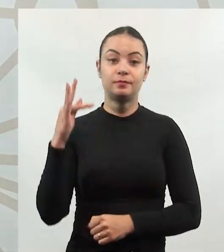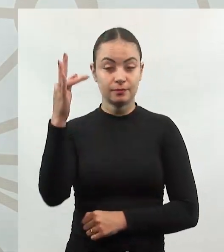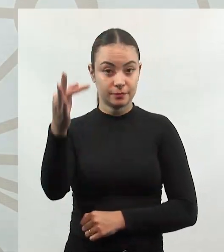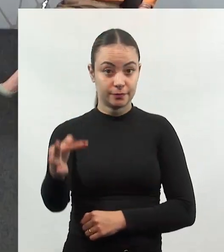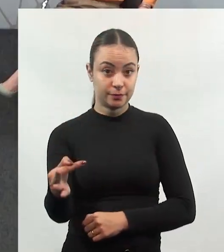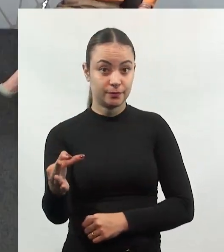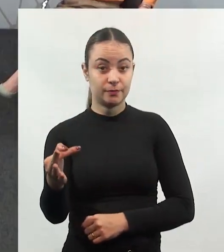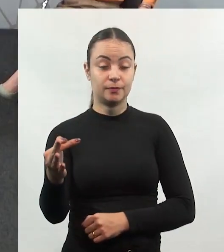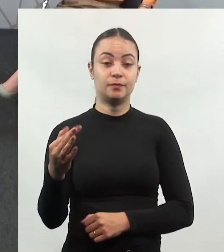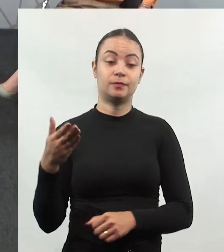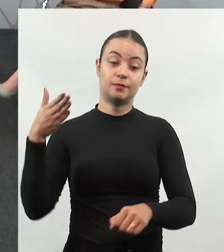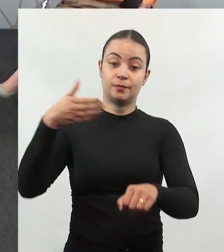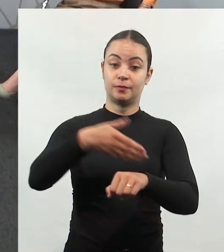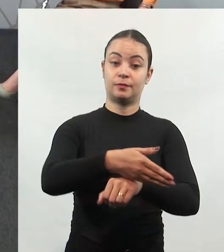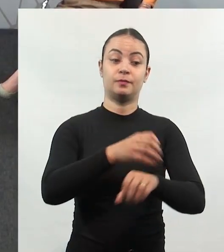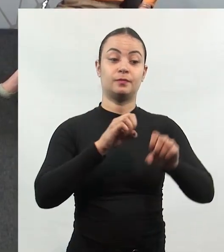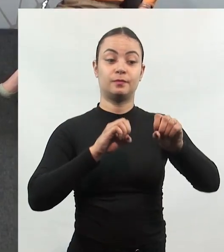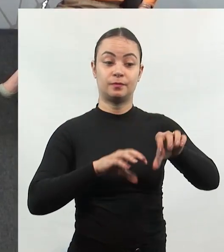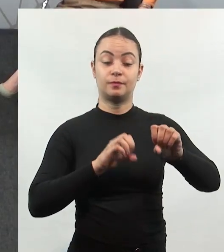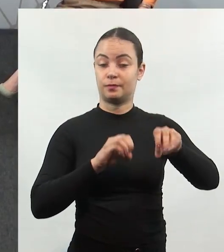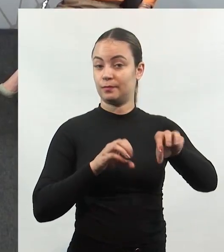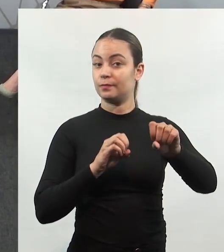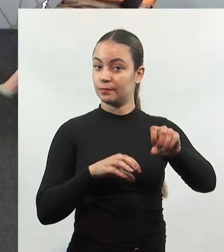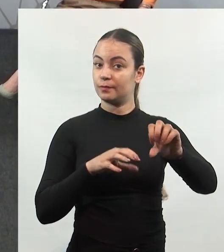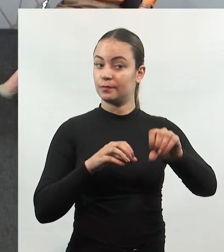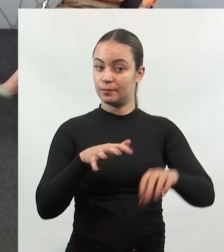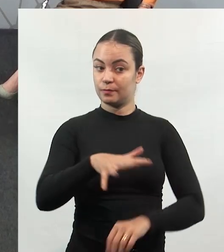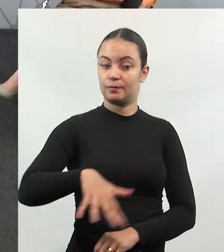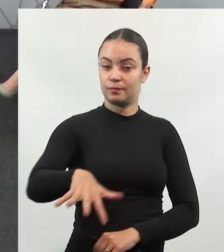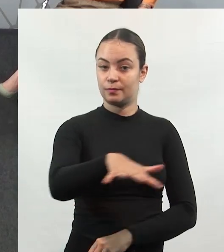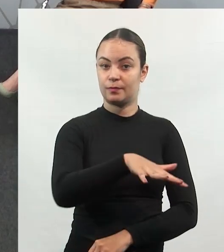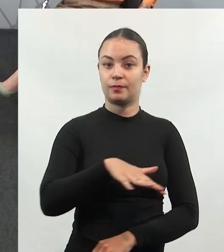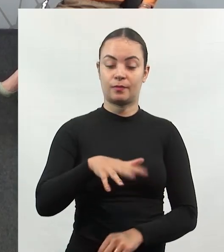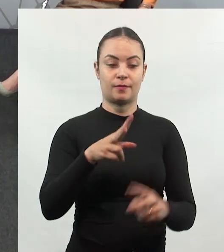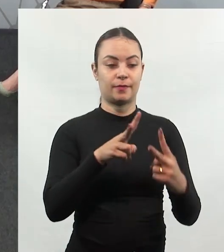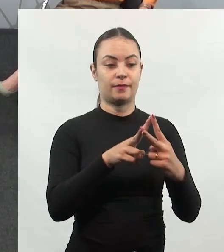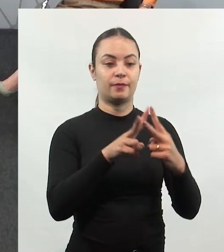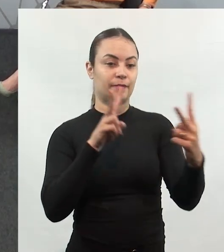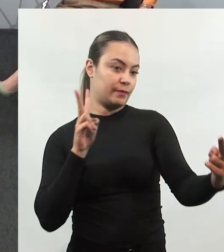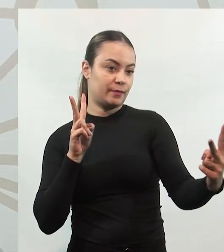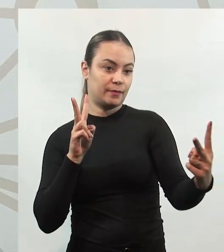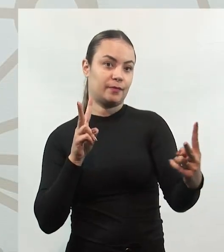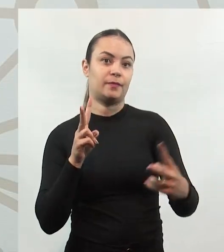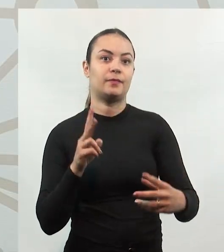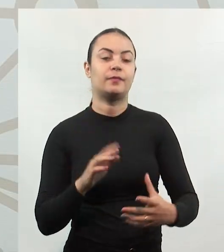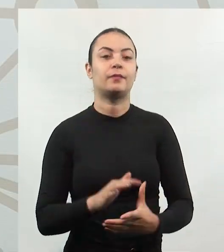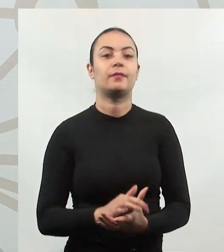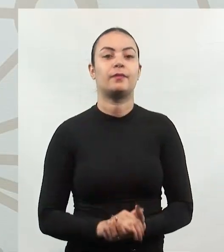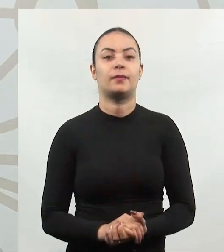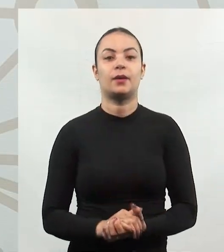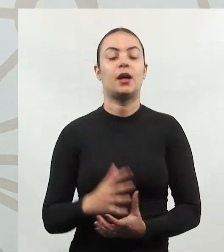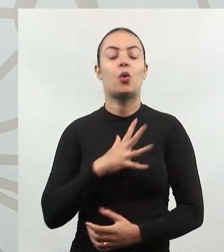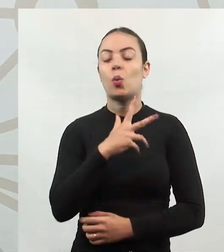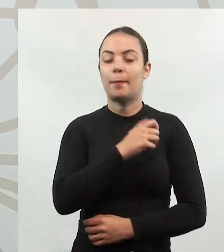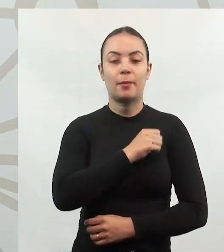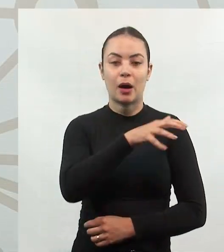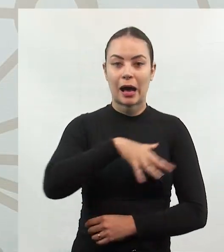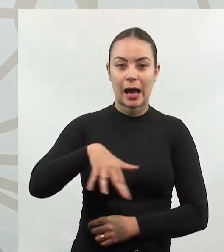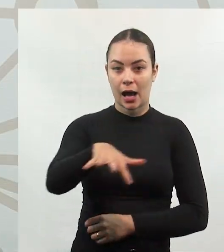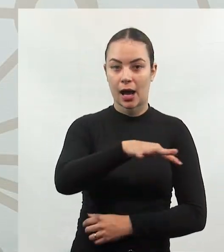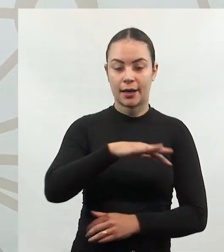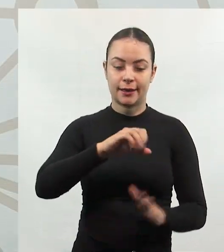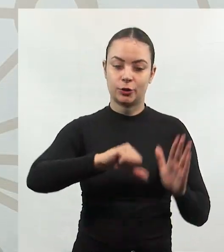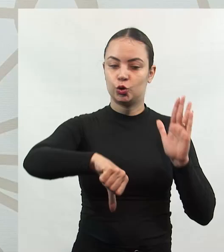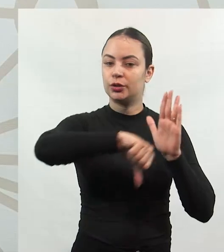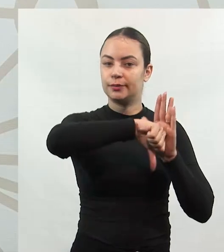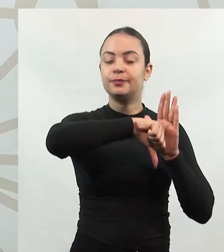não teríamos uma Elaine jornalista, então... Eu podia ter sido médica, fui jornalista e pretendo ingressar na docência,